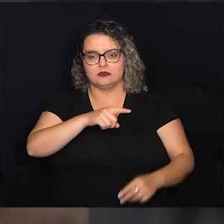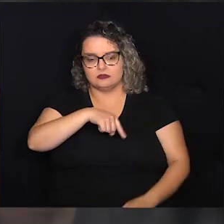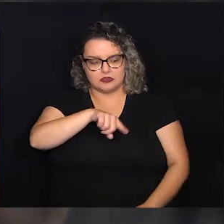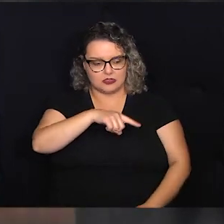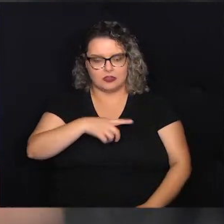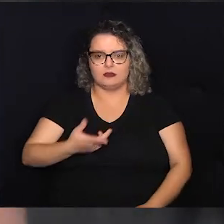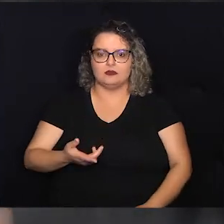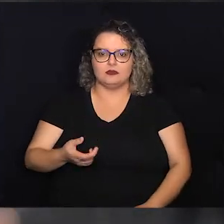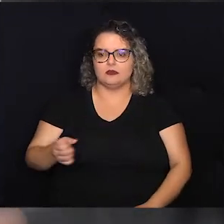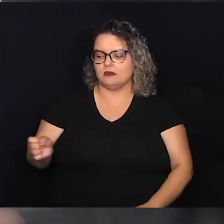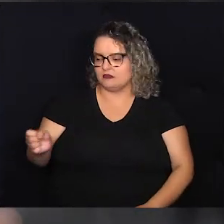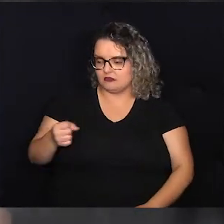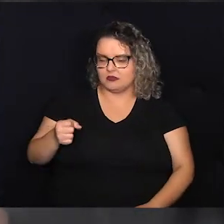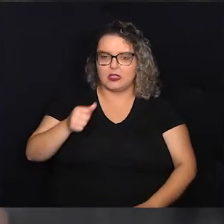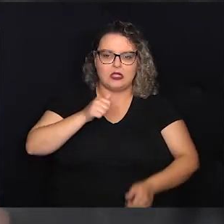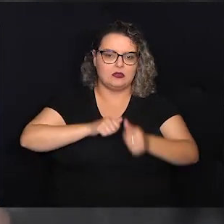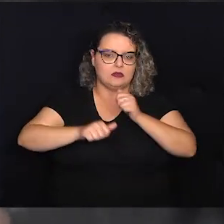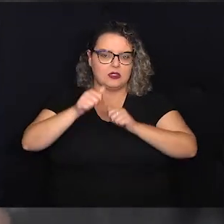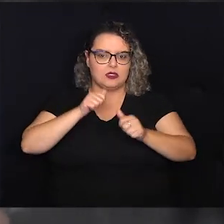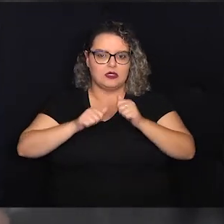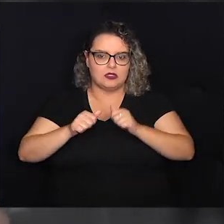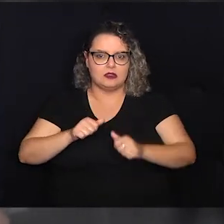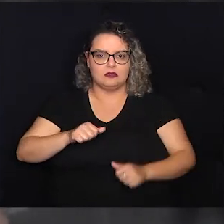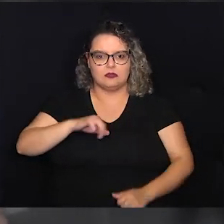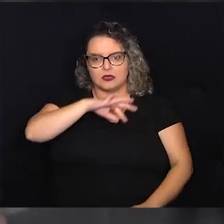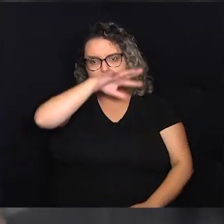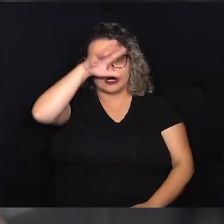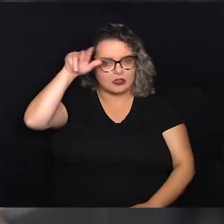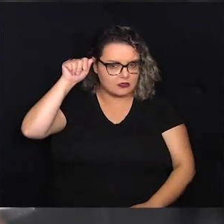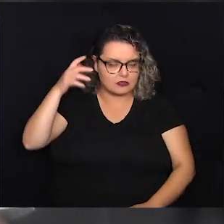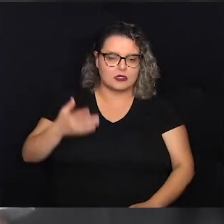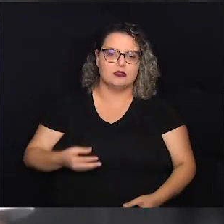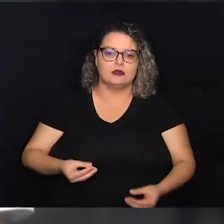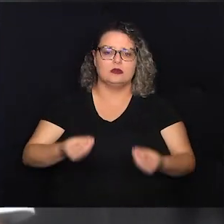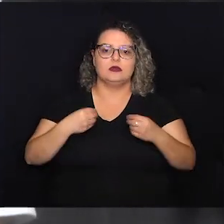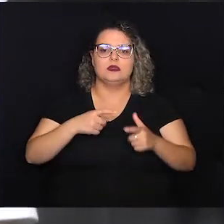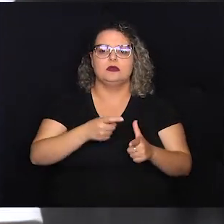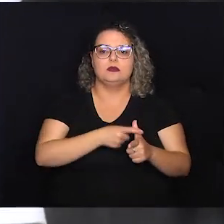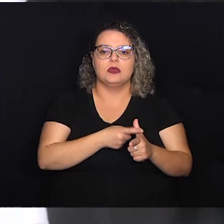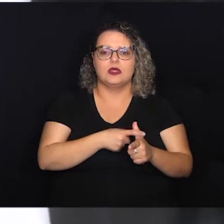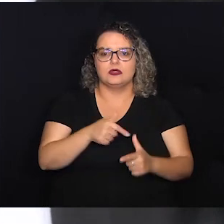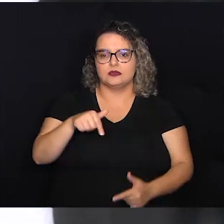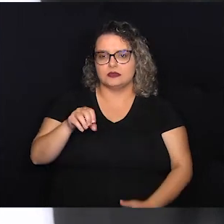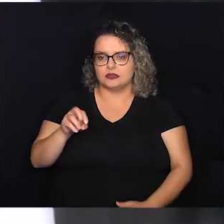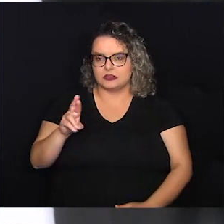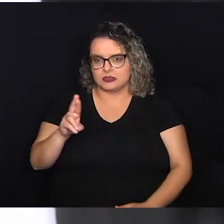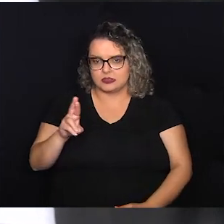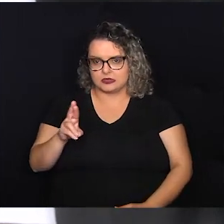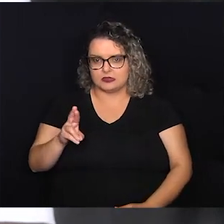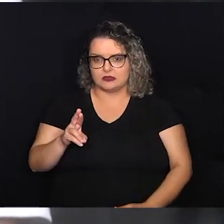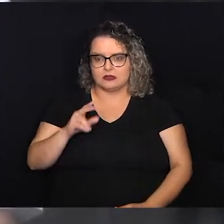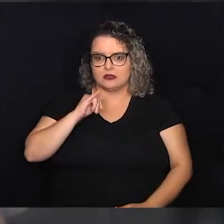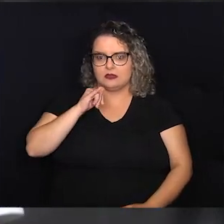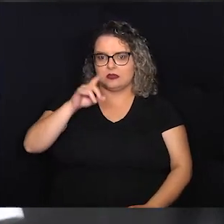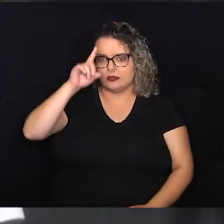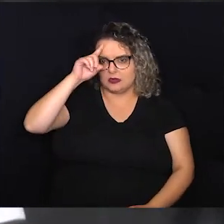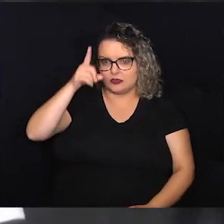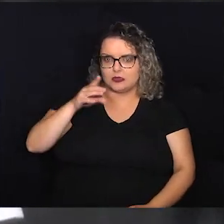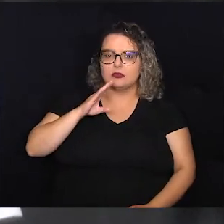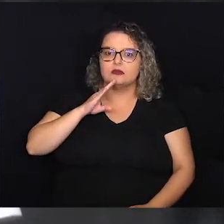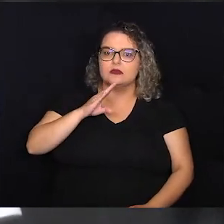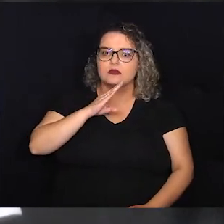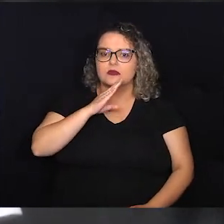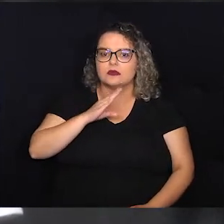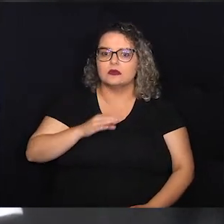eles tomaram uma cerveja, beberam um refrigerante, e me deixou uma dívida de R$70. E eu falei para o